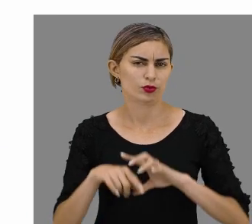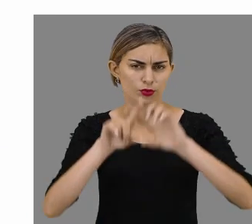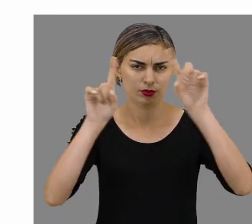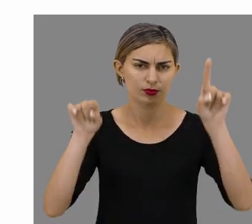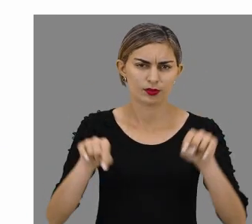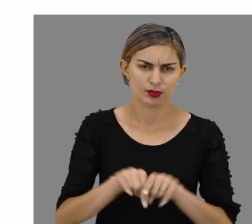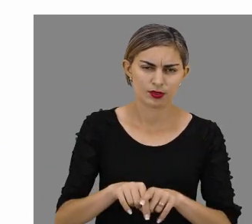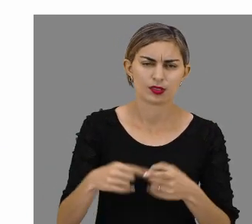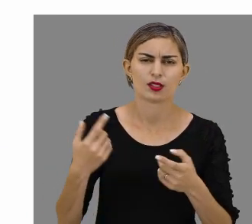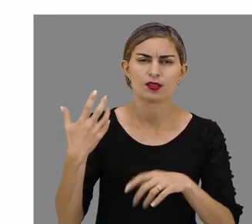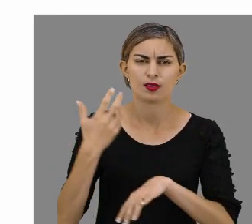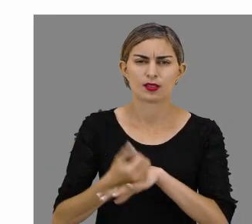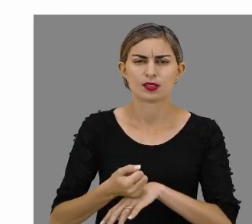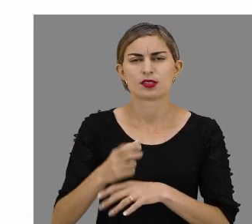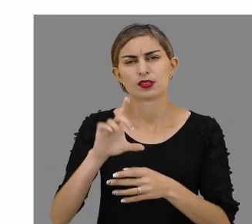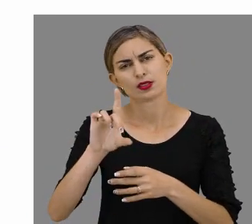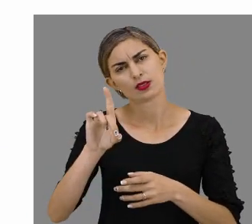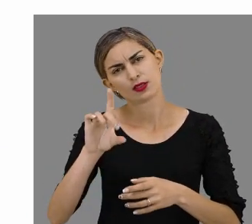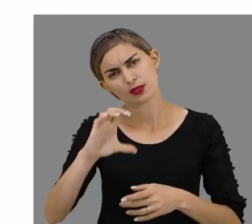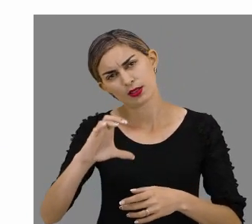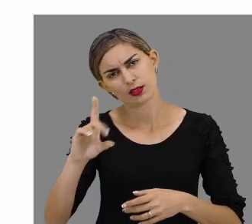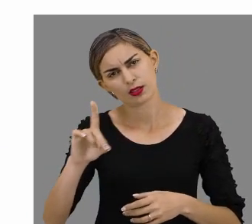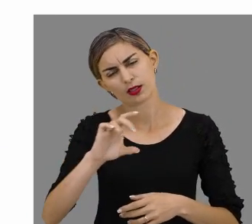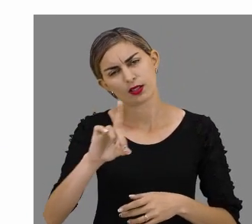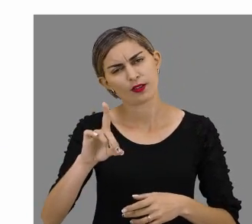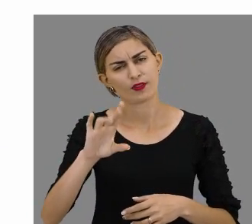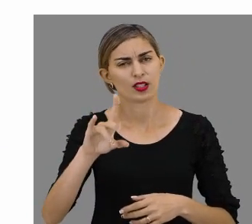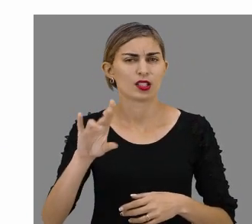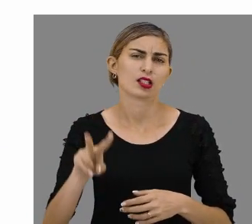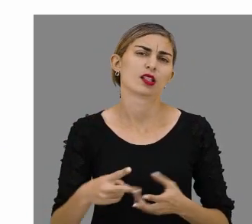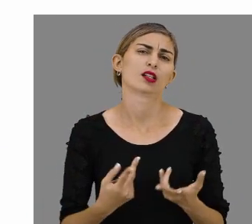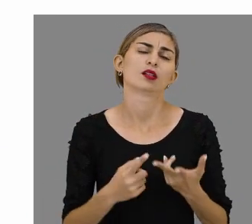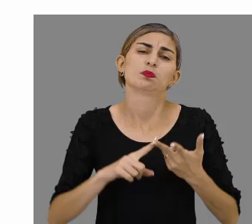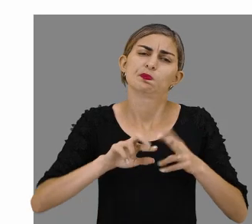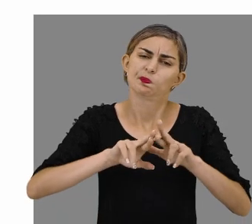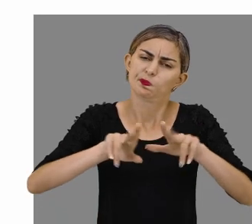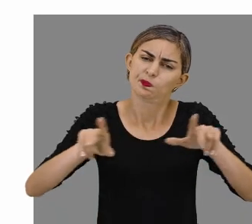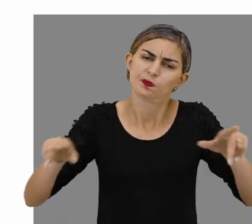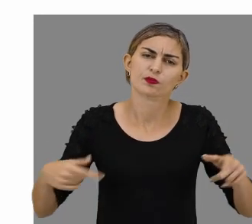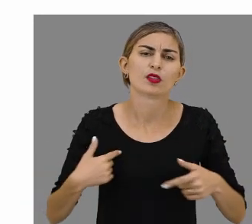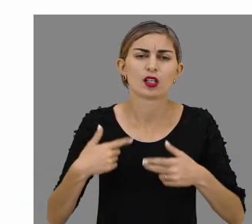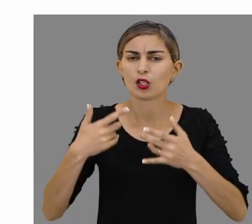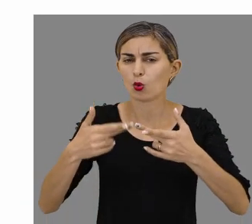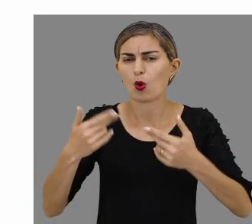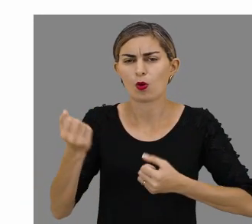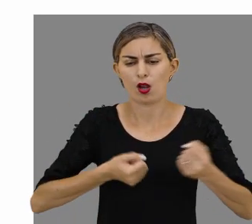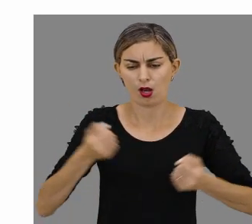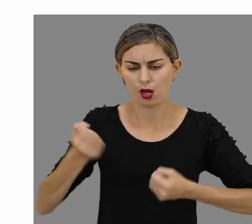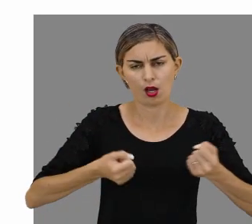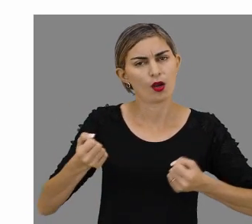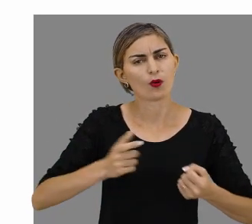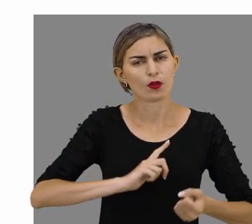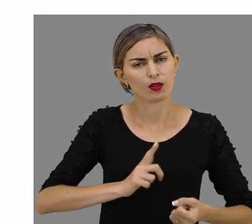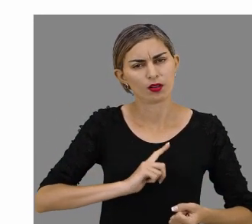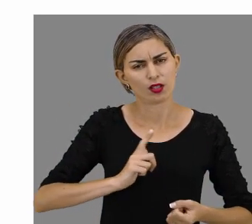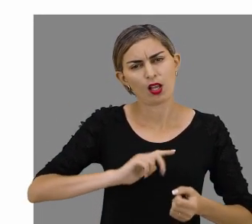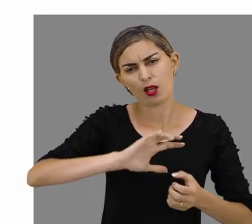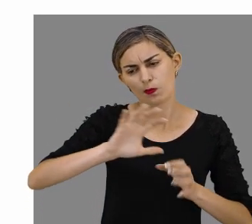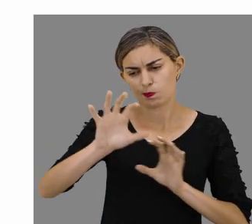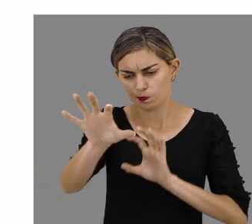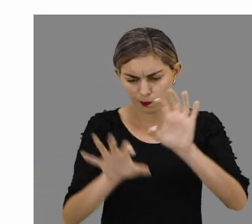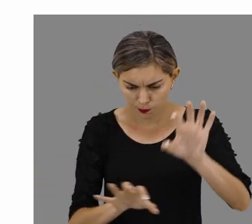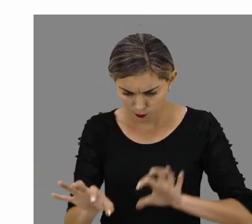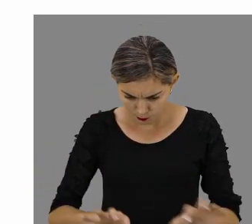rígido, drive de CD e DVD, entre muitos outros componentes. Mesmo se aplica a um carro, ele possui